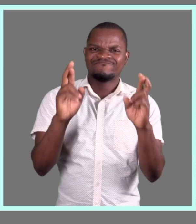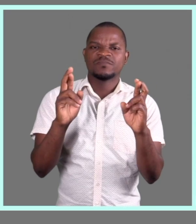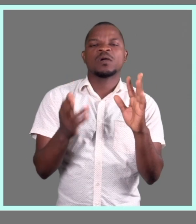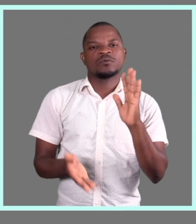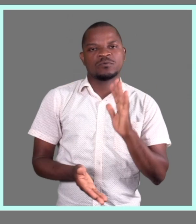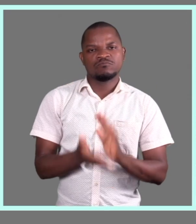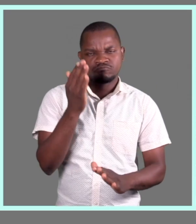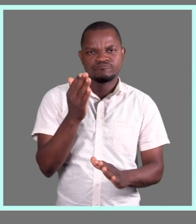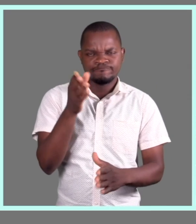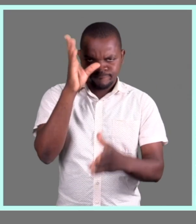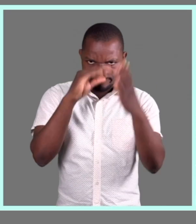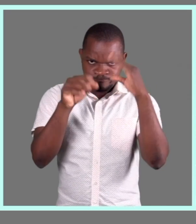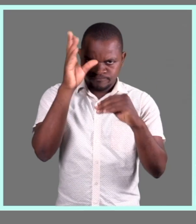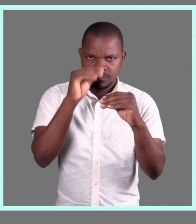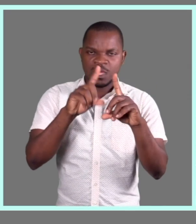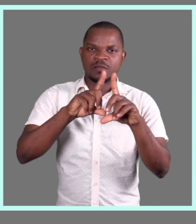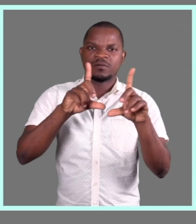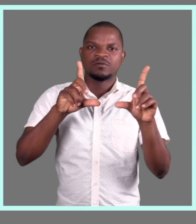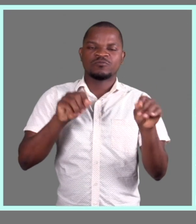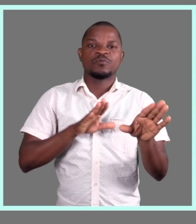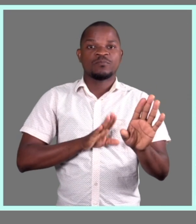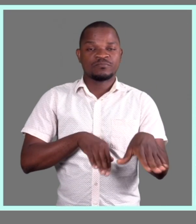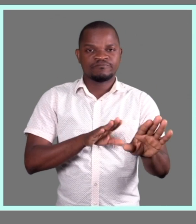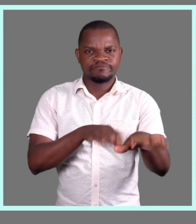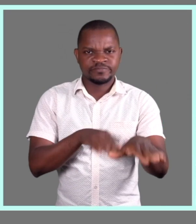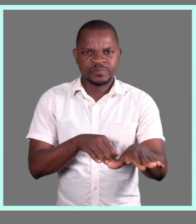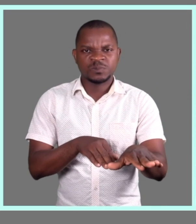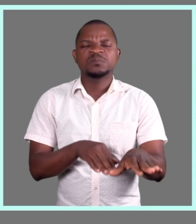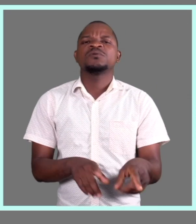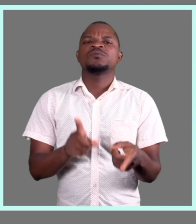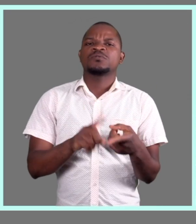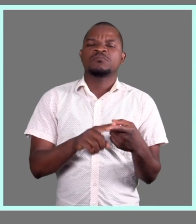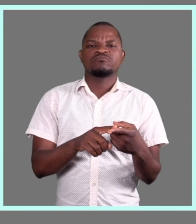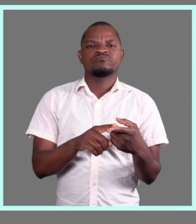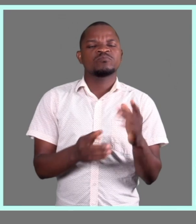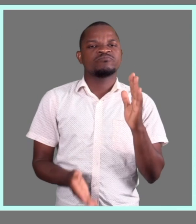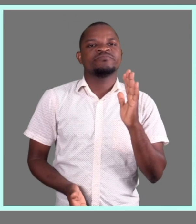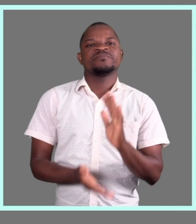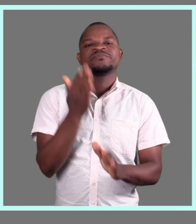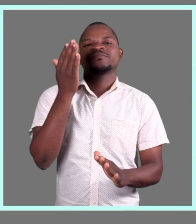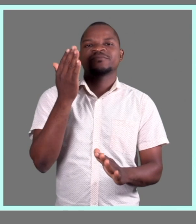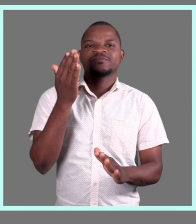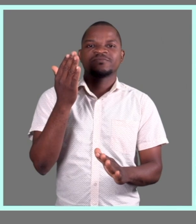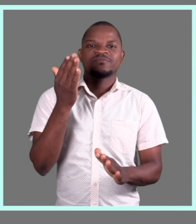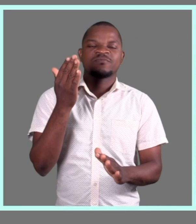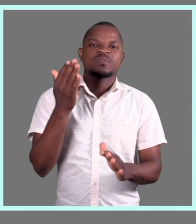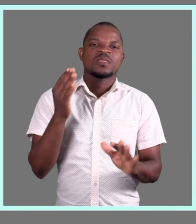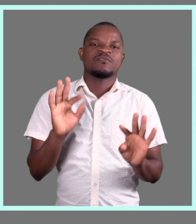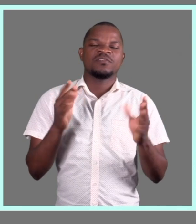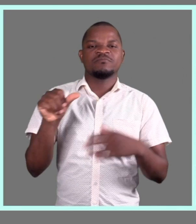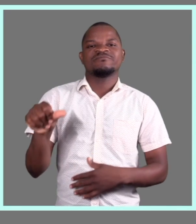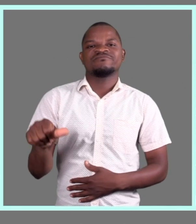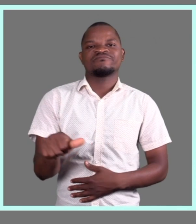esforçados, né? Mas graças a Deus ele conseguiu fazer o curso de corte e costura, e é a partir desse